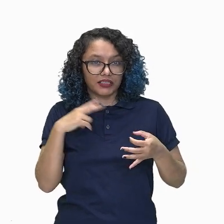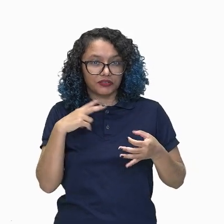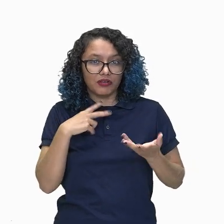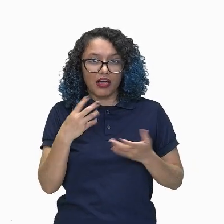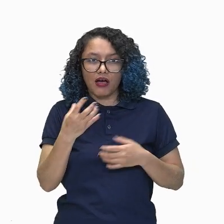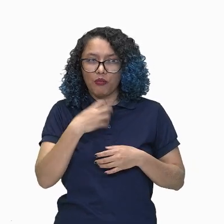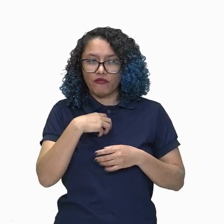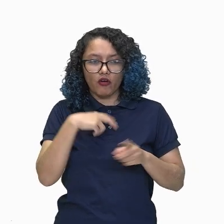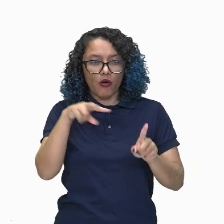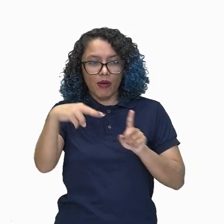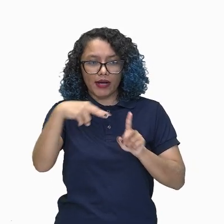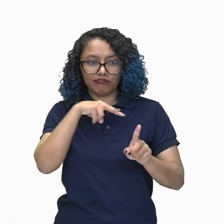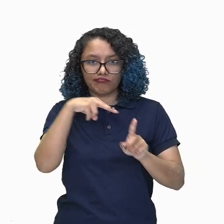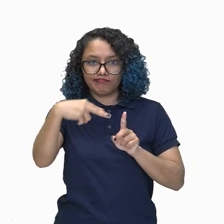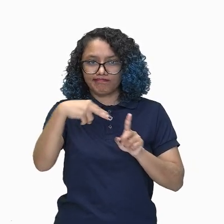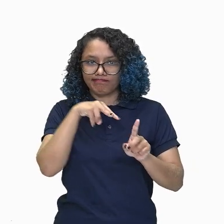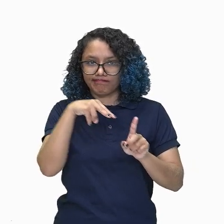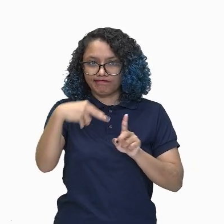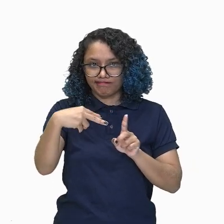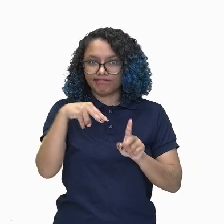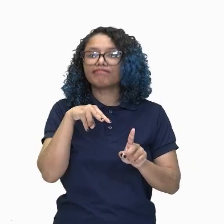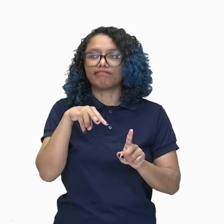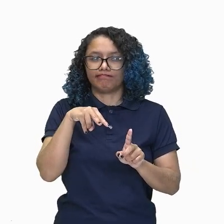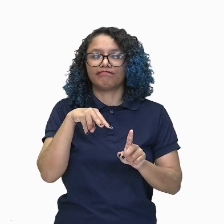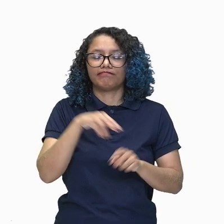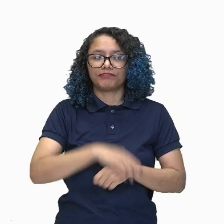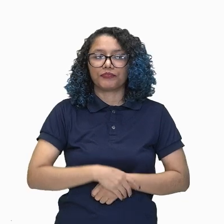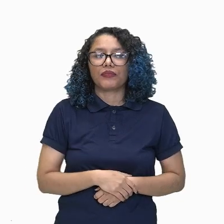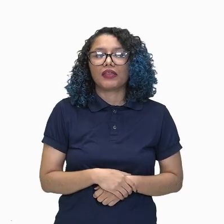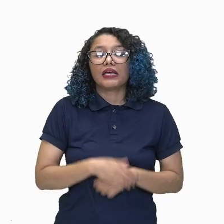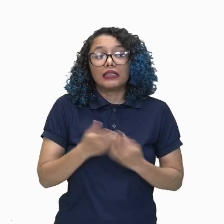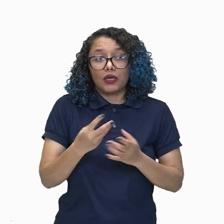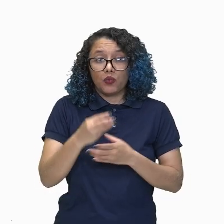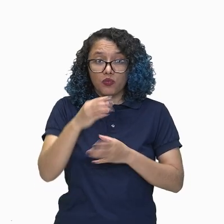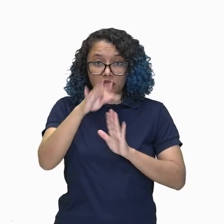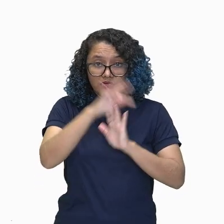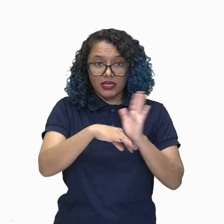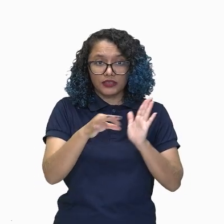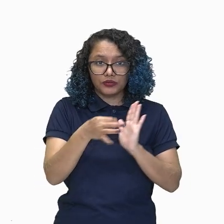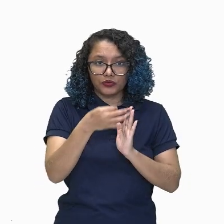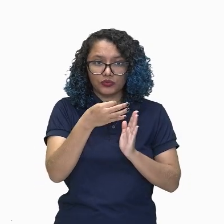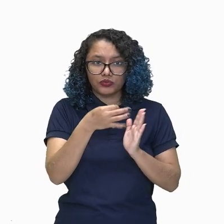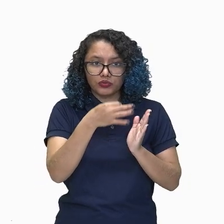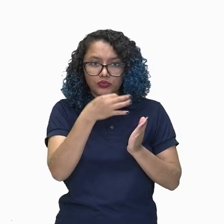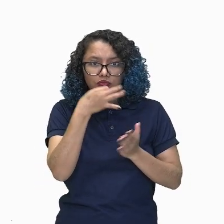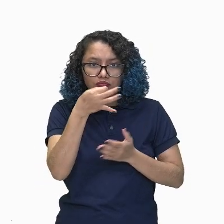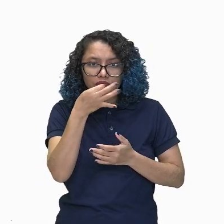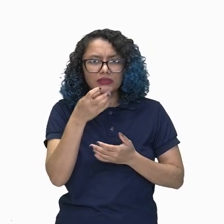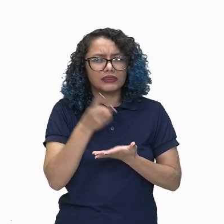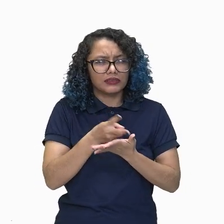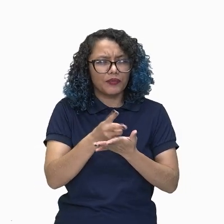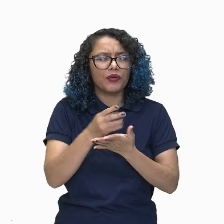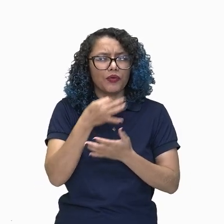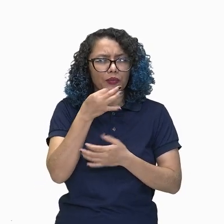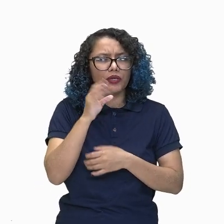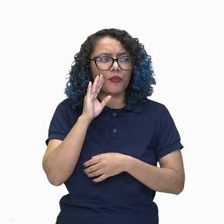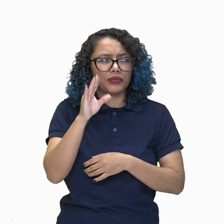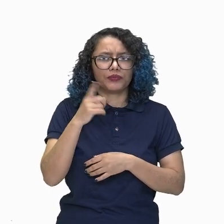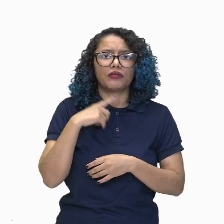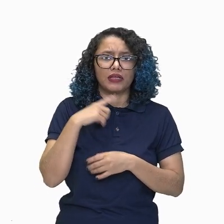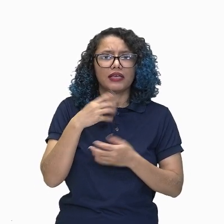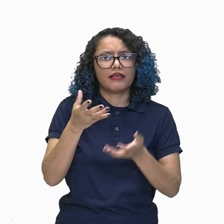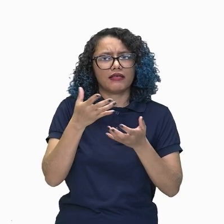as coisas. Um texto argumentativo, por exemplo, sempre vai ter uma opinião principal que ele